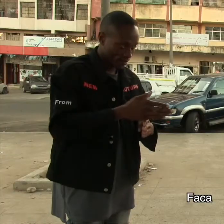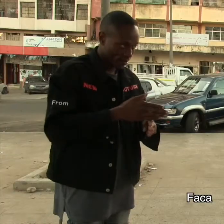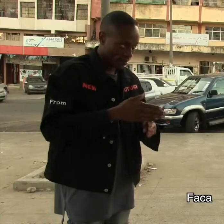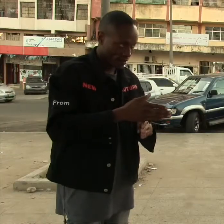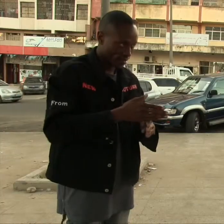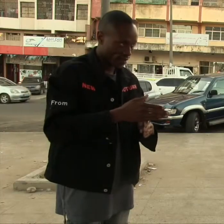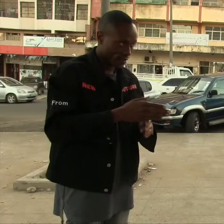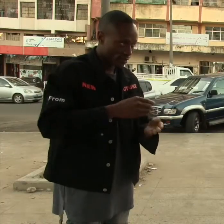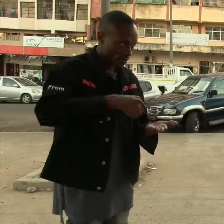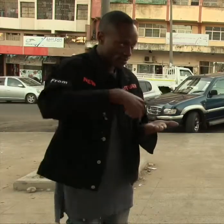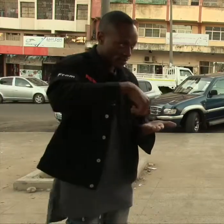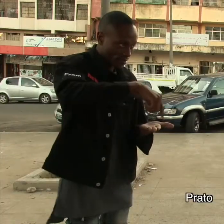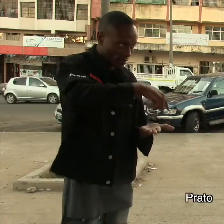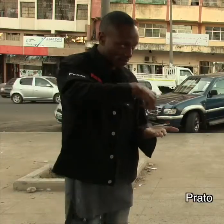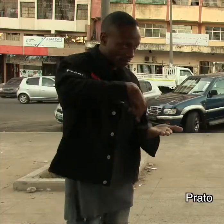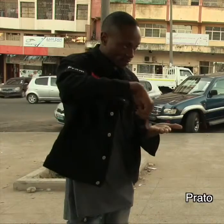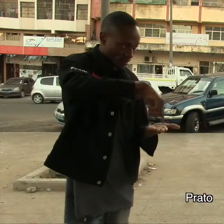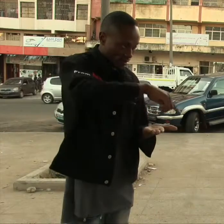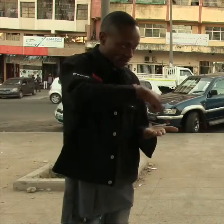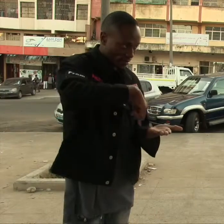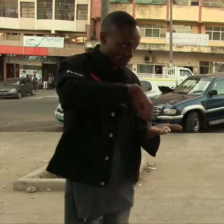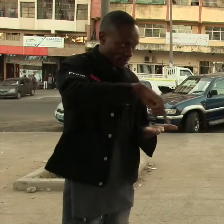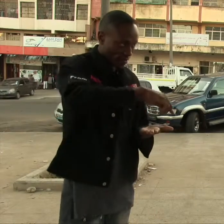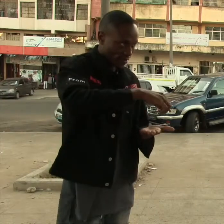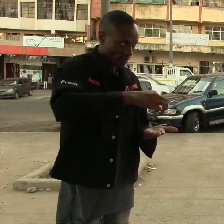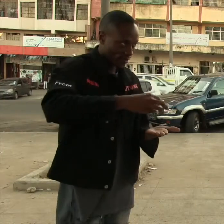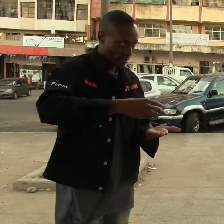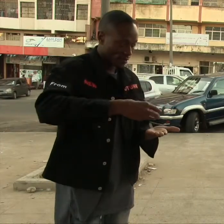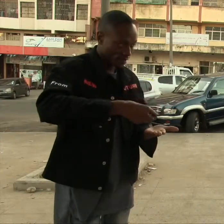Faca. Prato.